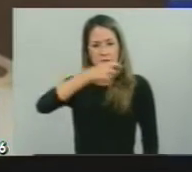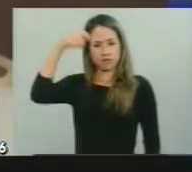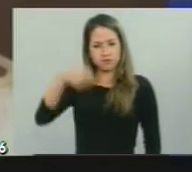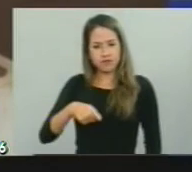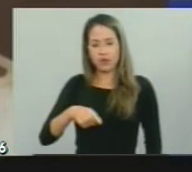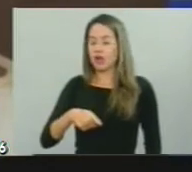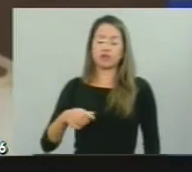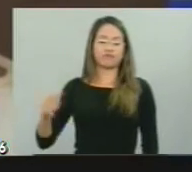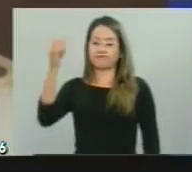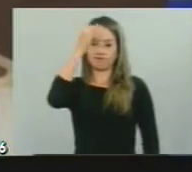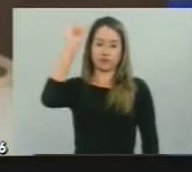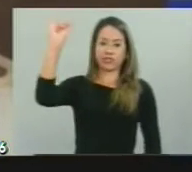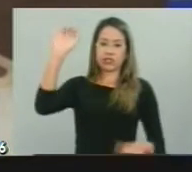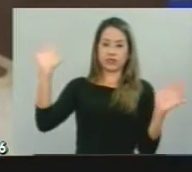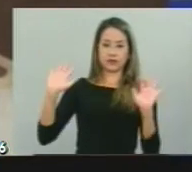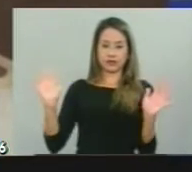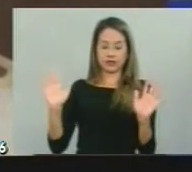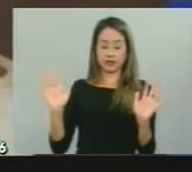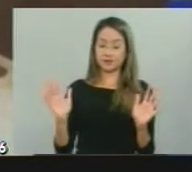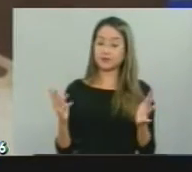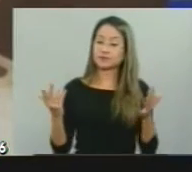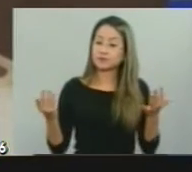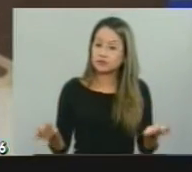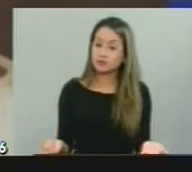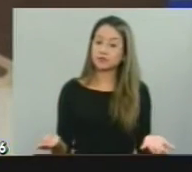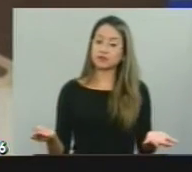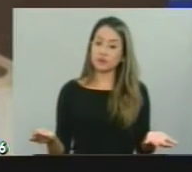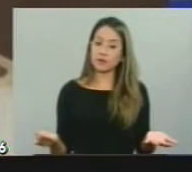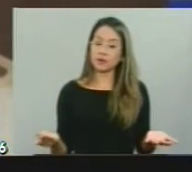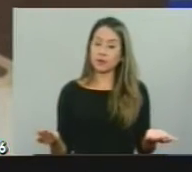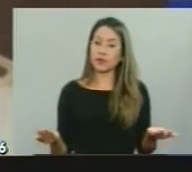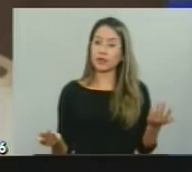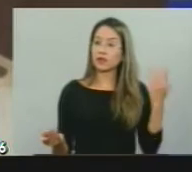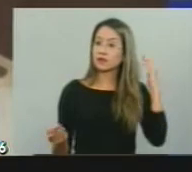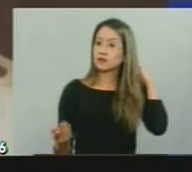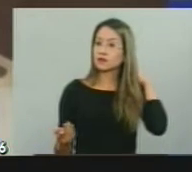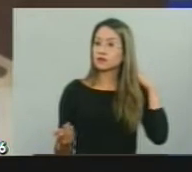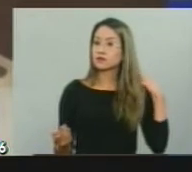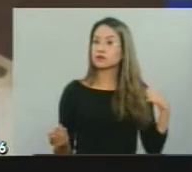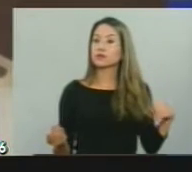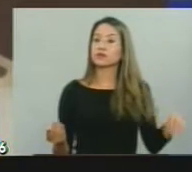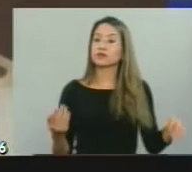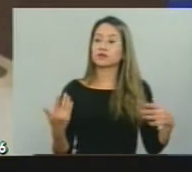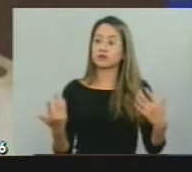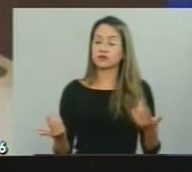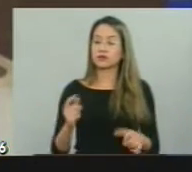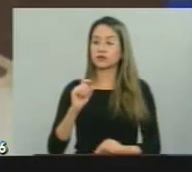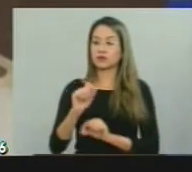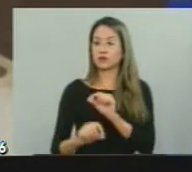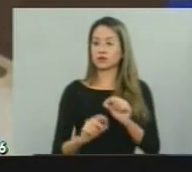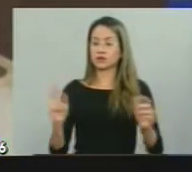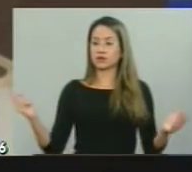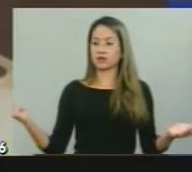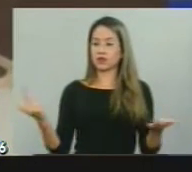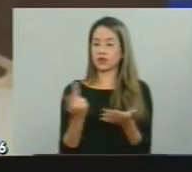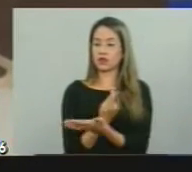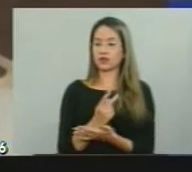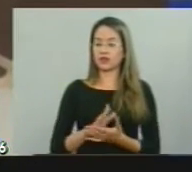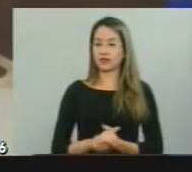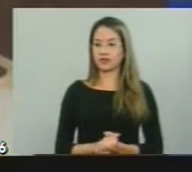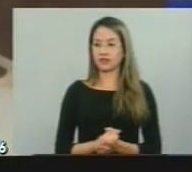democracia é ameaçada no golpe institucional e parlamentar. Mais do que